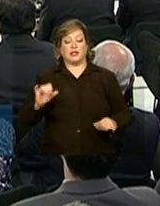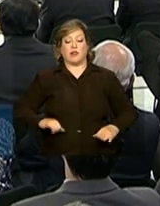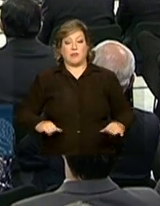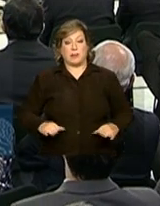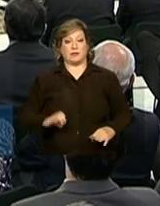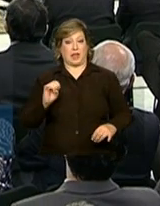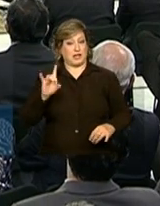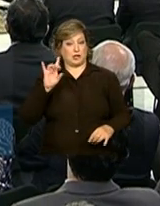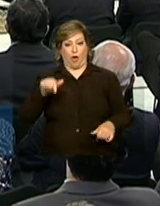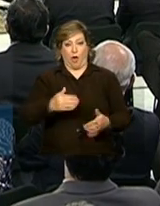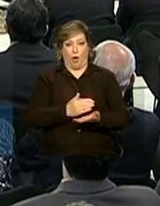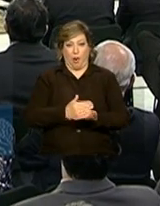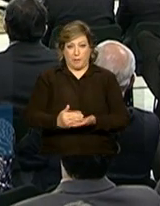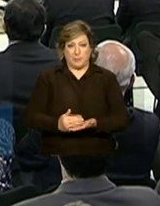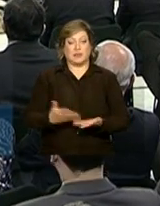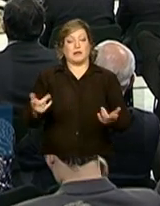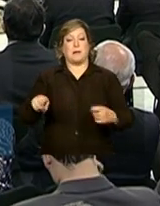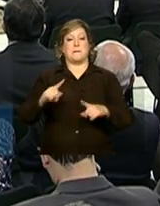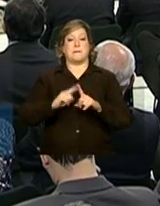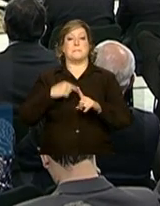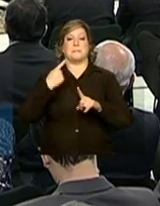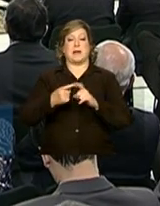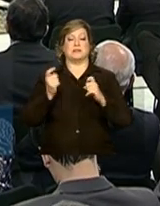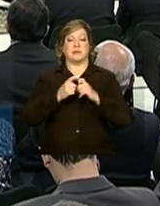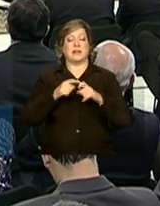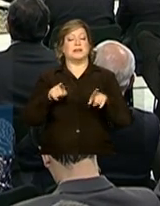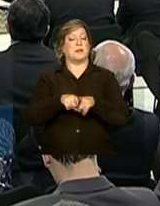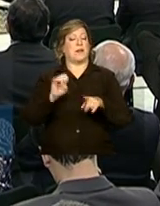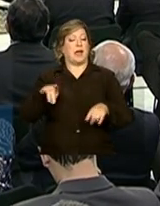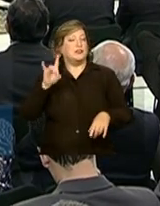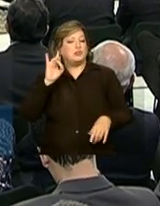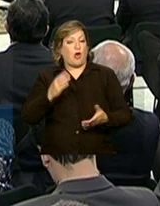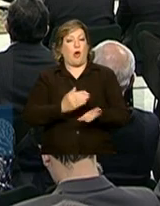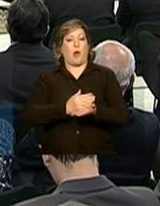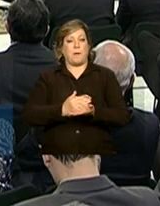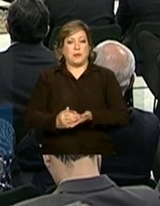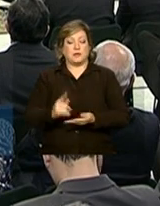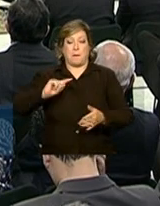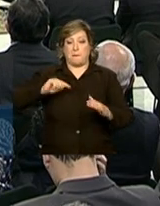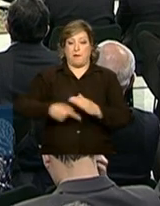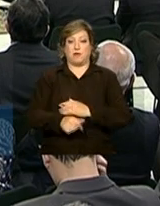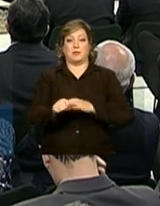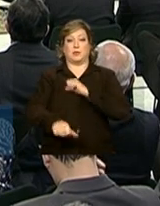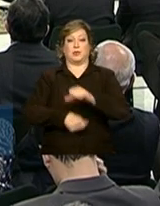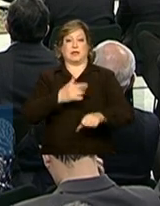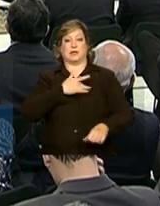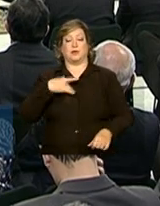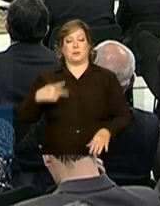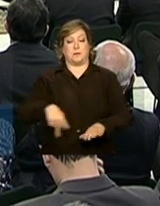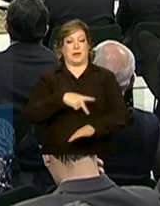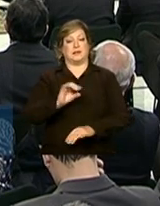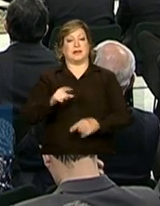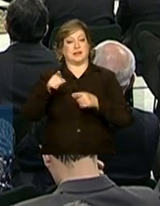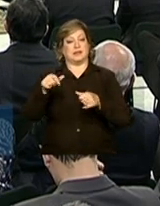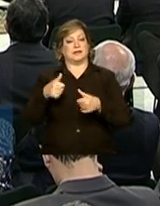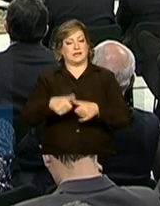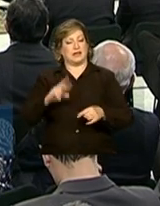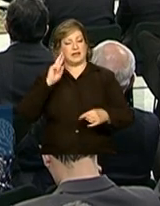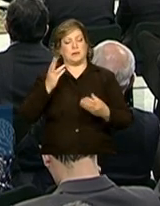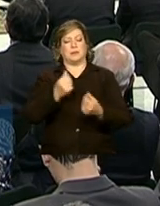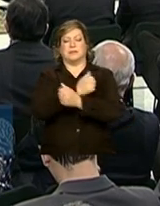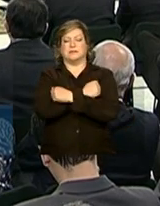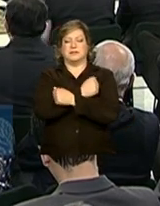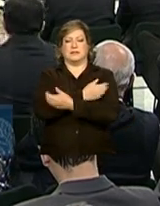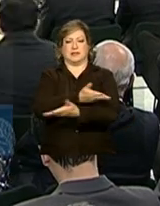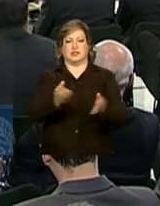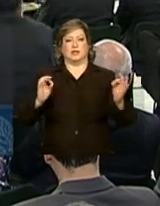Mais Médicos também é só o começo de uma profunda mudança na saúde do país que a senhora está liderando. Um grande